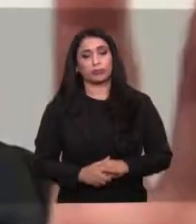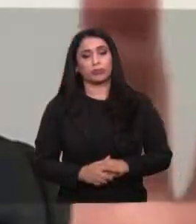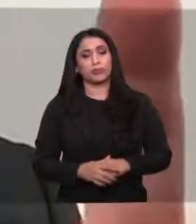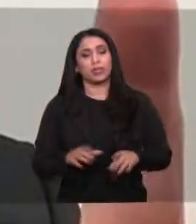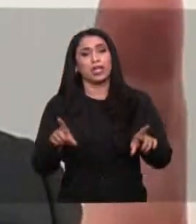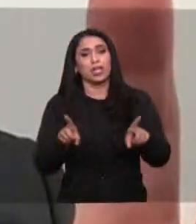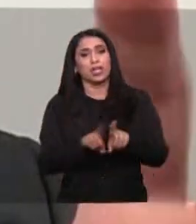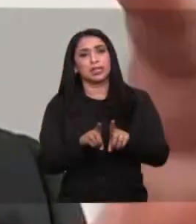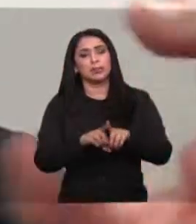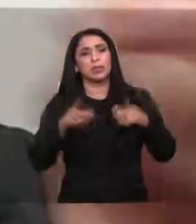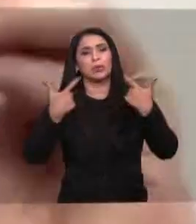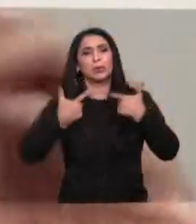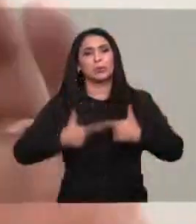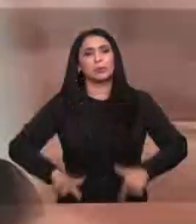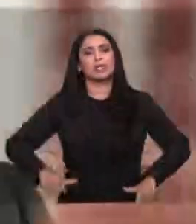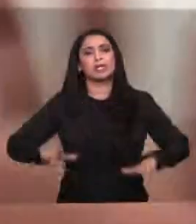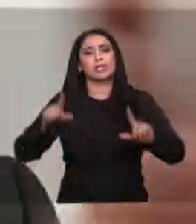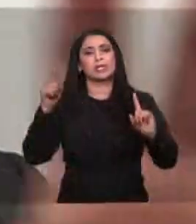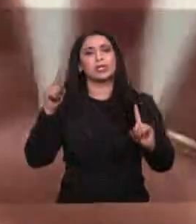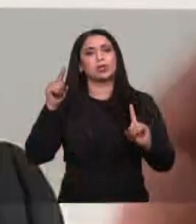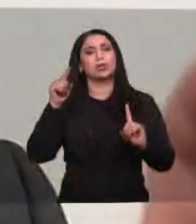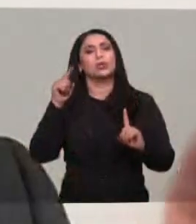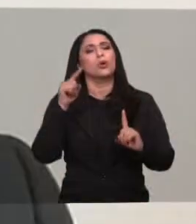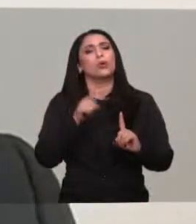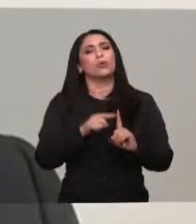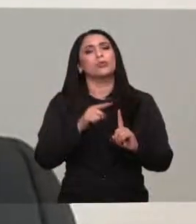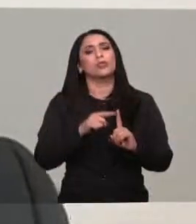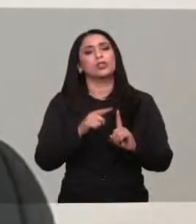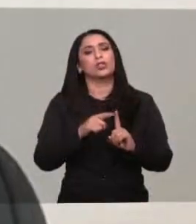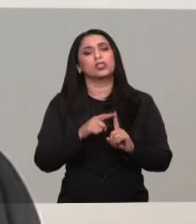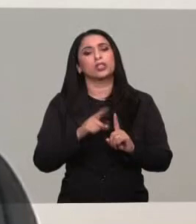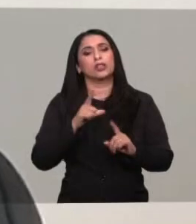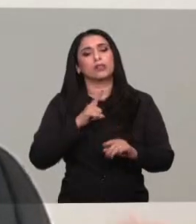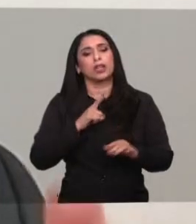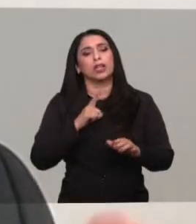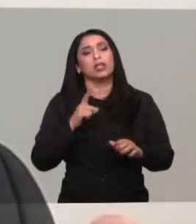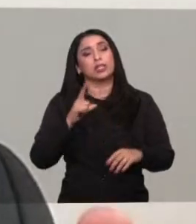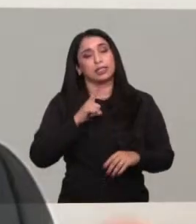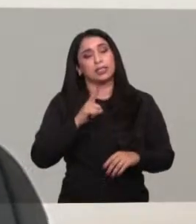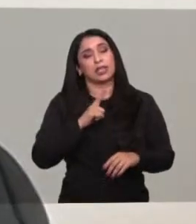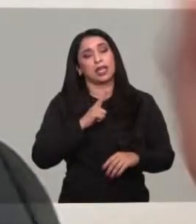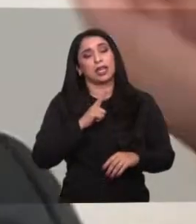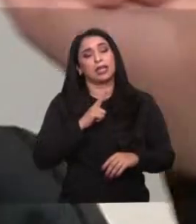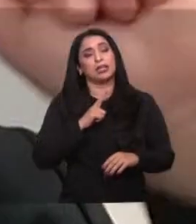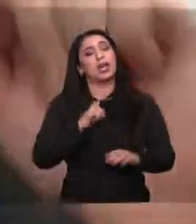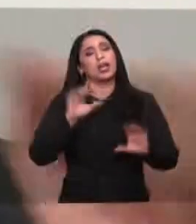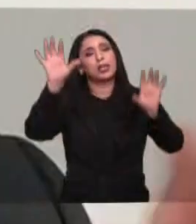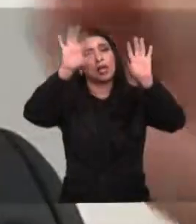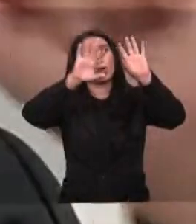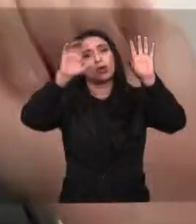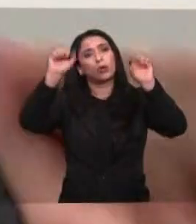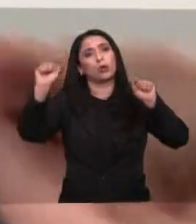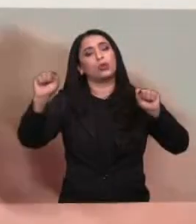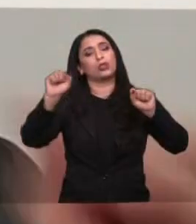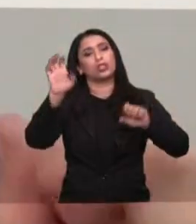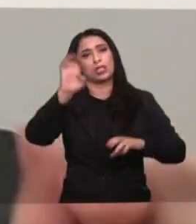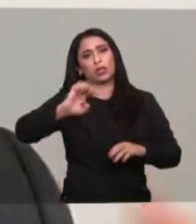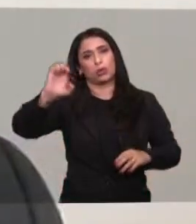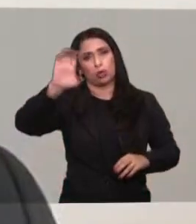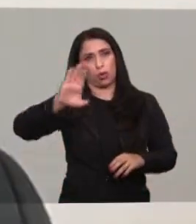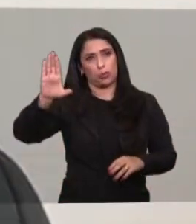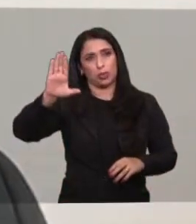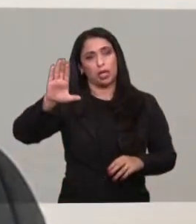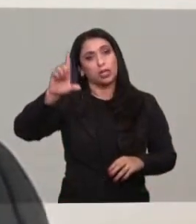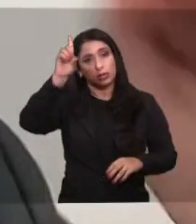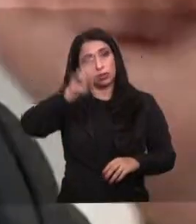imparcialidade objetiva, originalmente esculpido na Corte Europeia de Direitos Humanos, precisamos alcançar